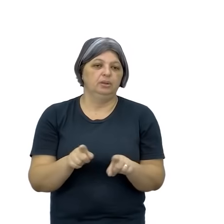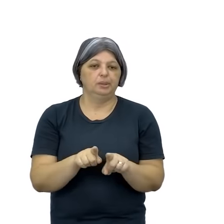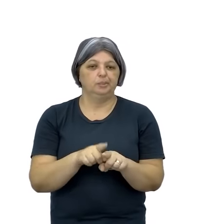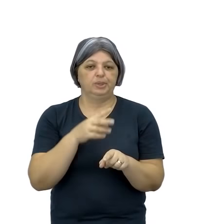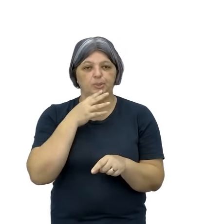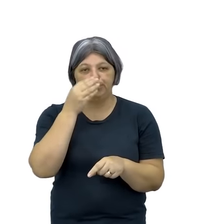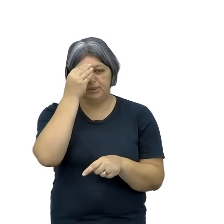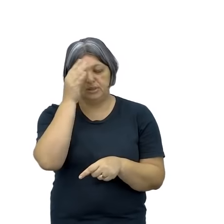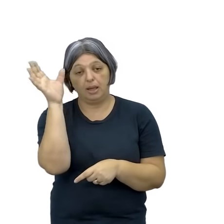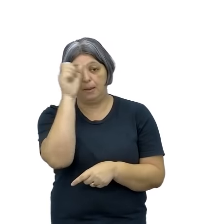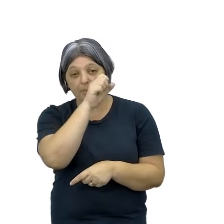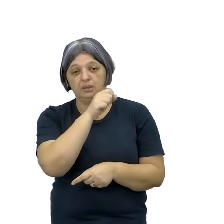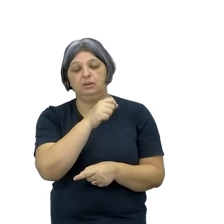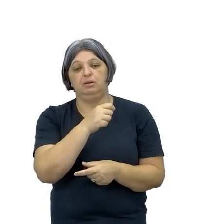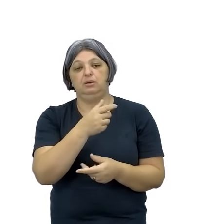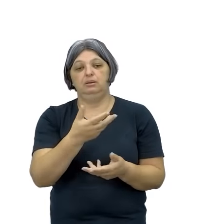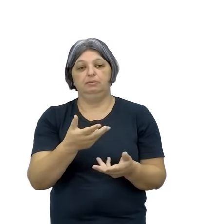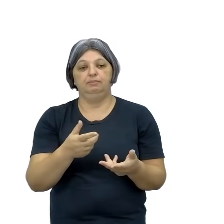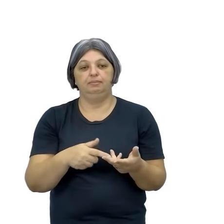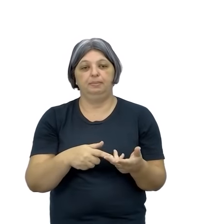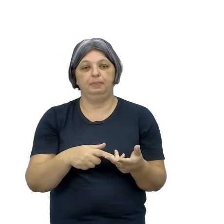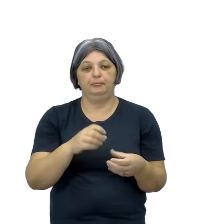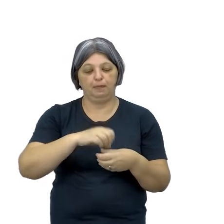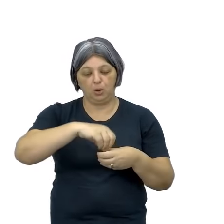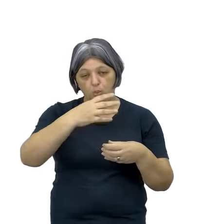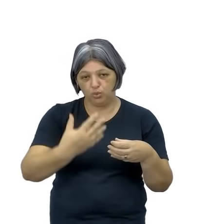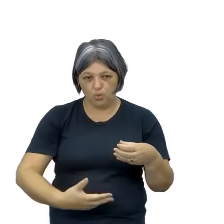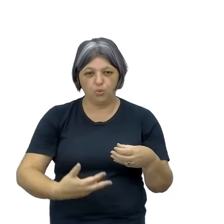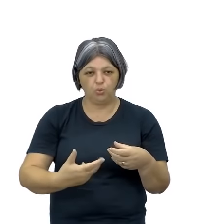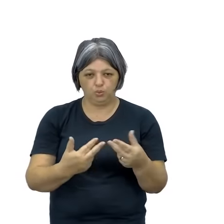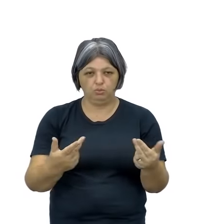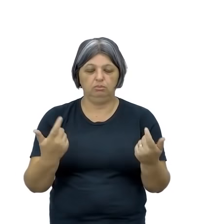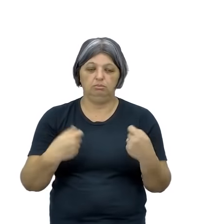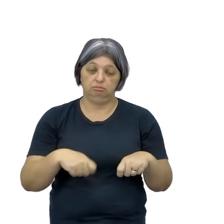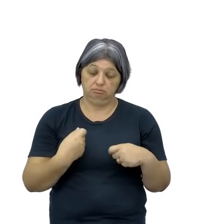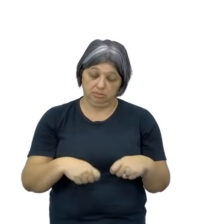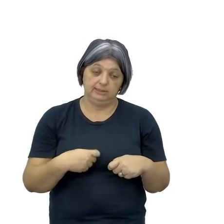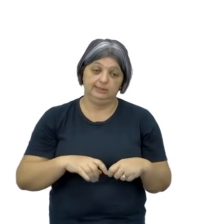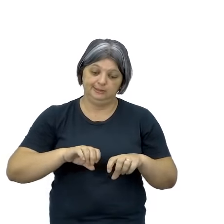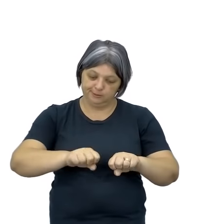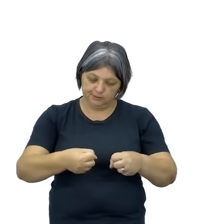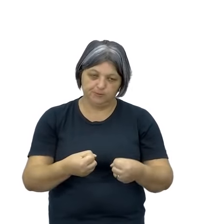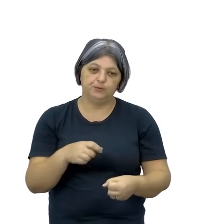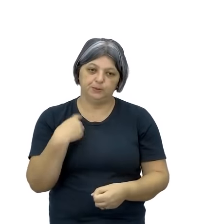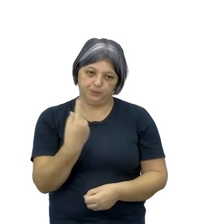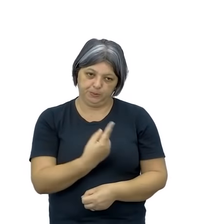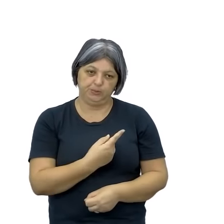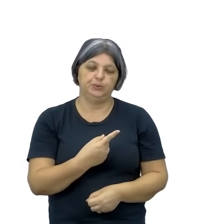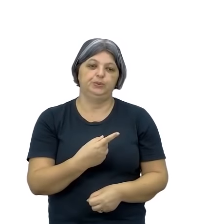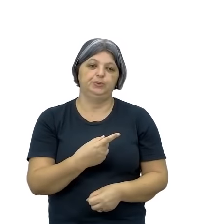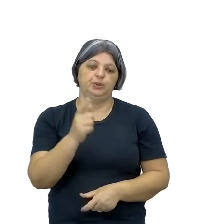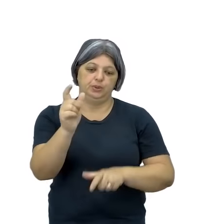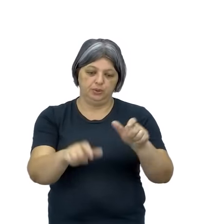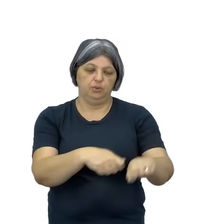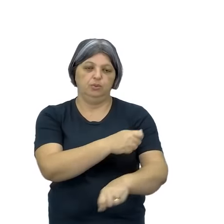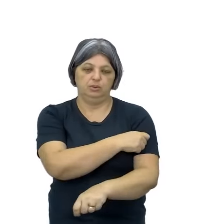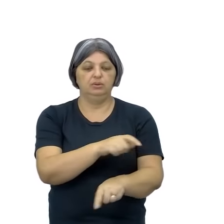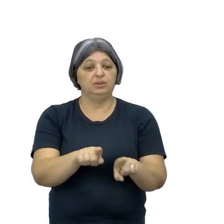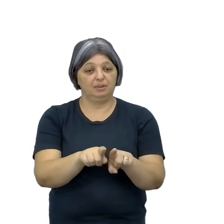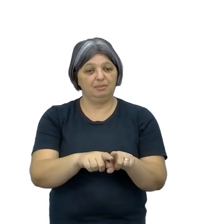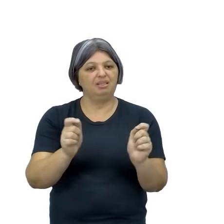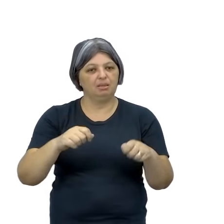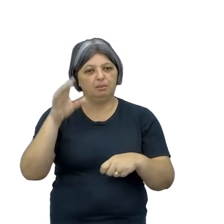conhecer e aprender certos conteúdos, né? Exigem um pouco mais de esforço da gente, e o estudante também pode aprender isso,